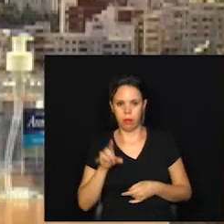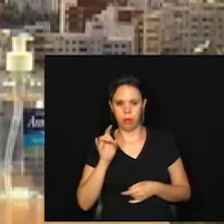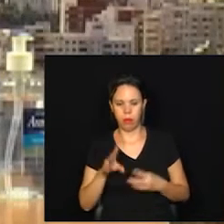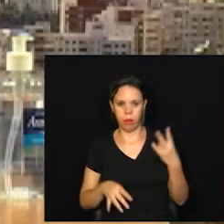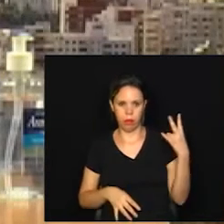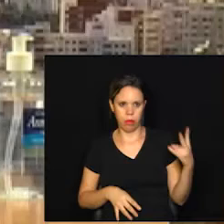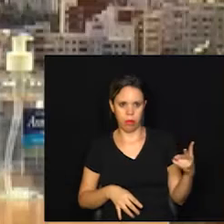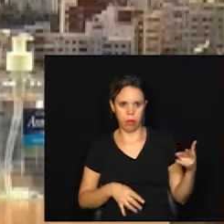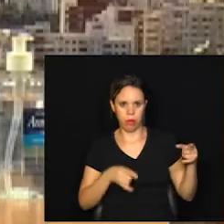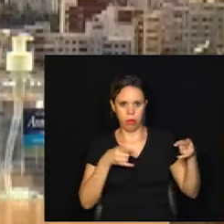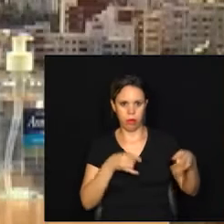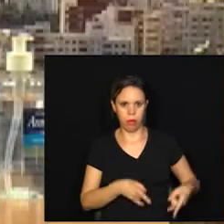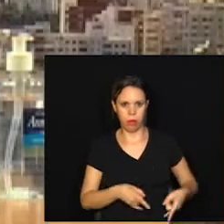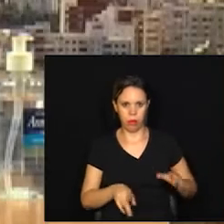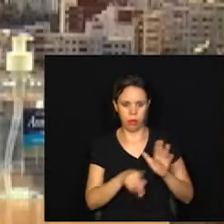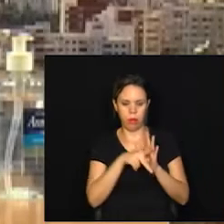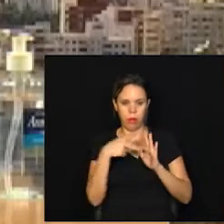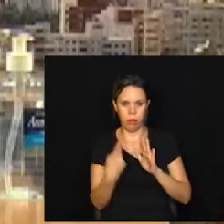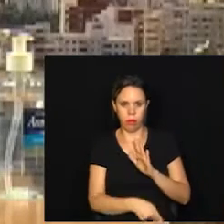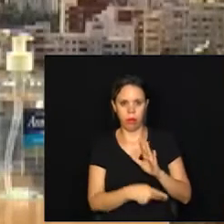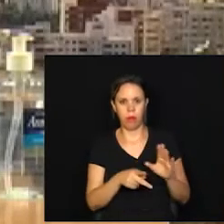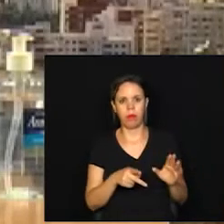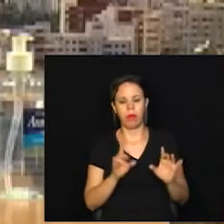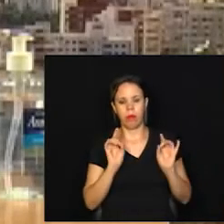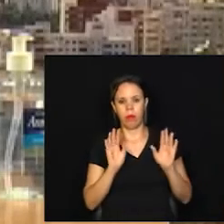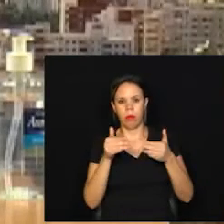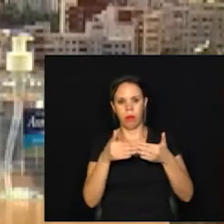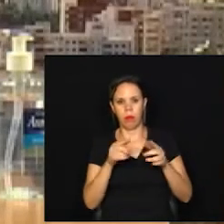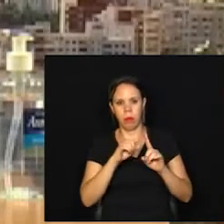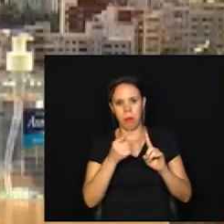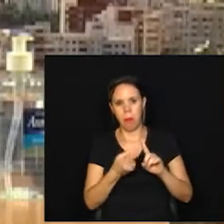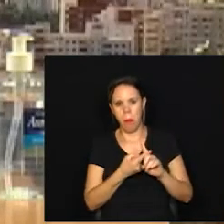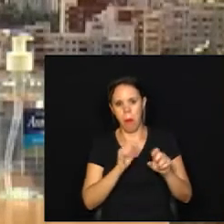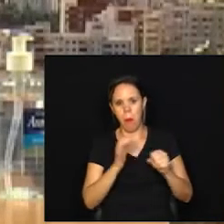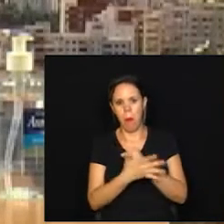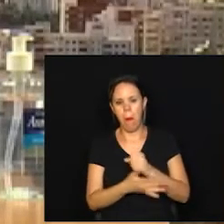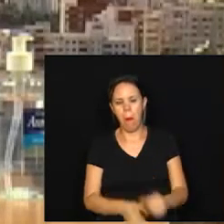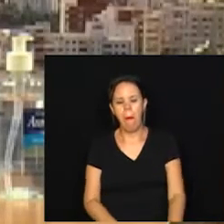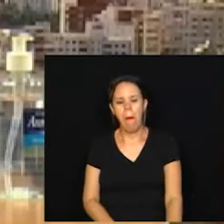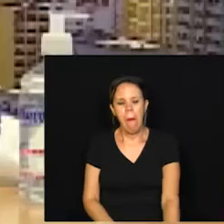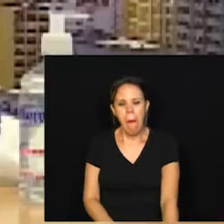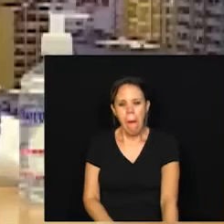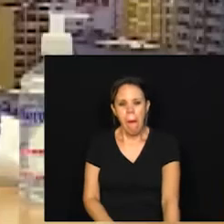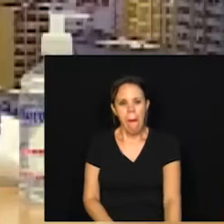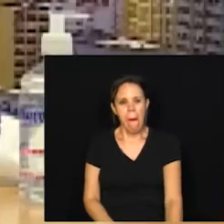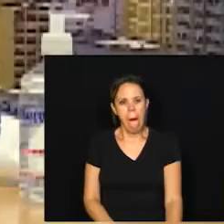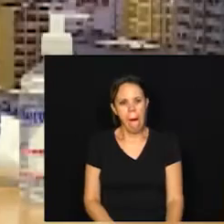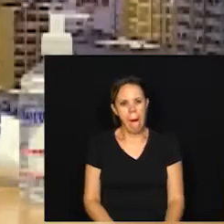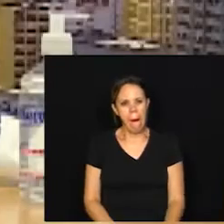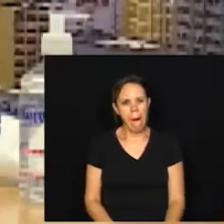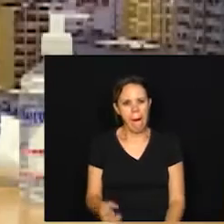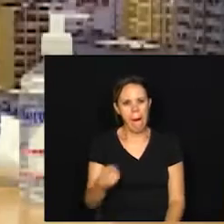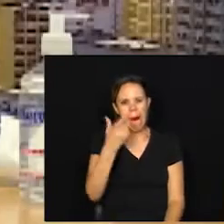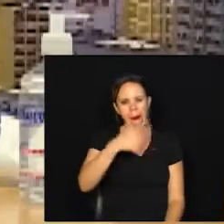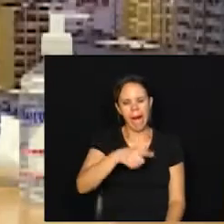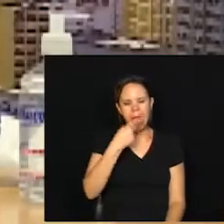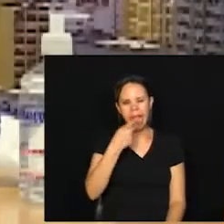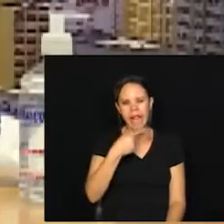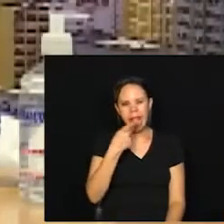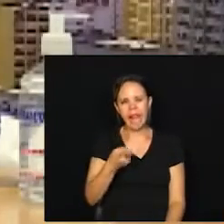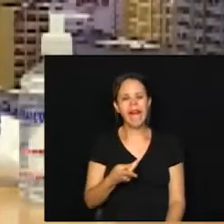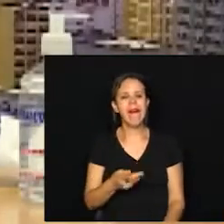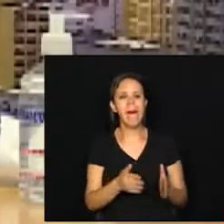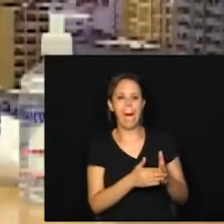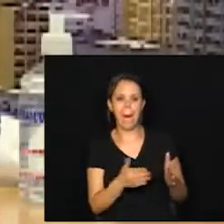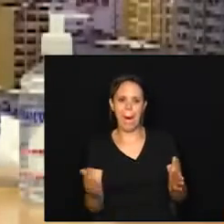2 leitos livres, que são leitos específicos para gestantes com Covid-19. Novamente, nós estamos passando